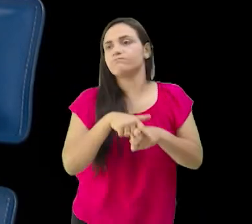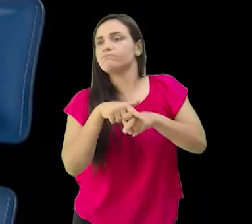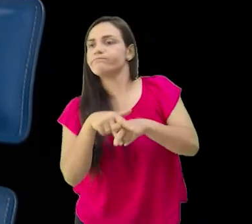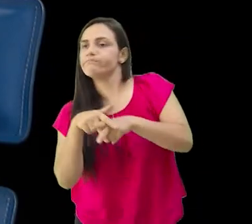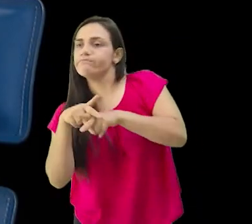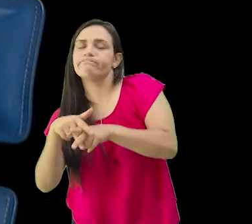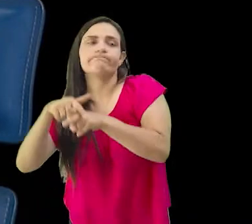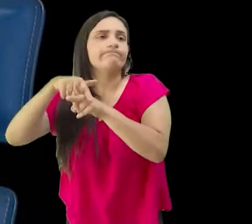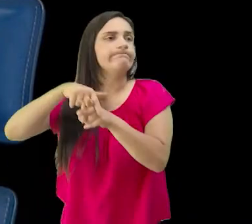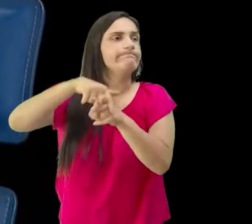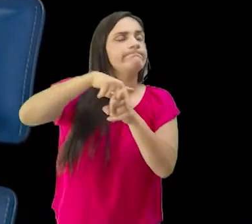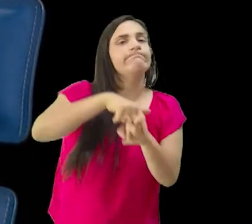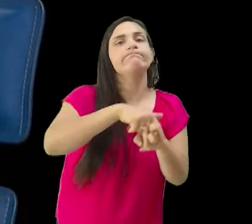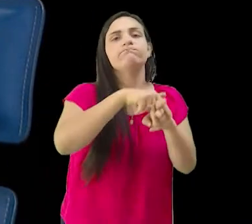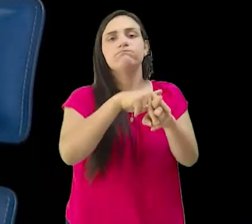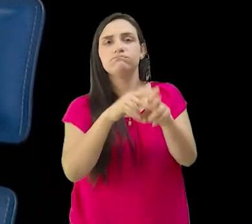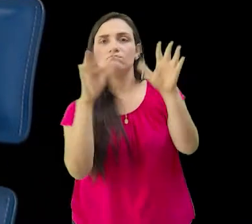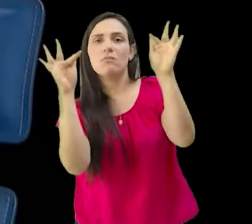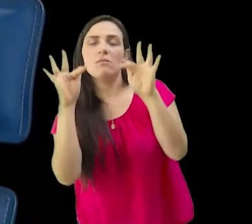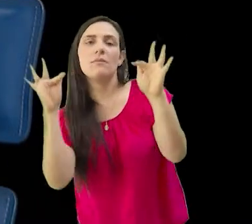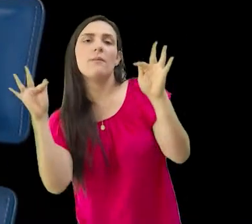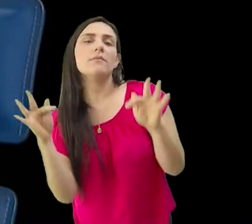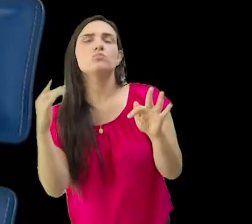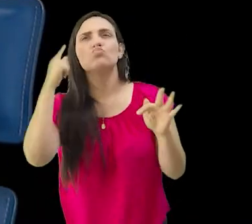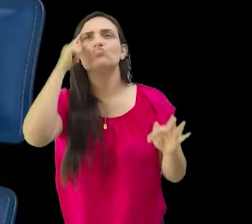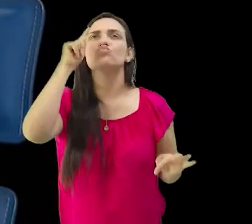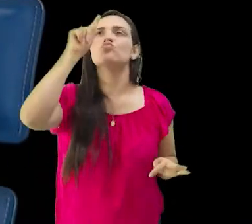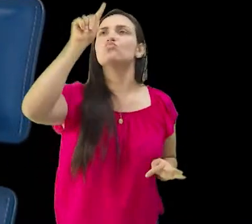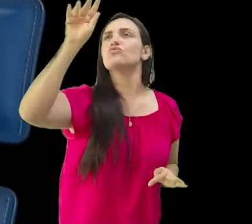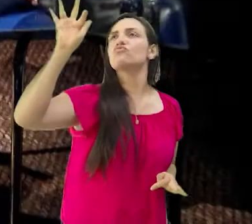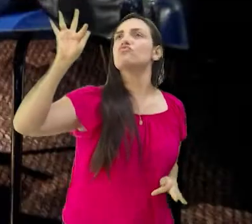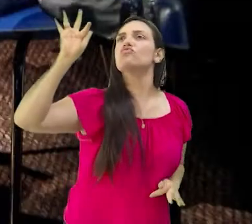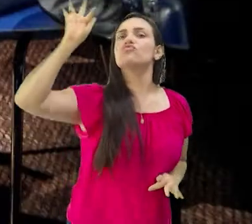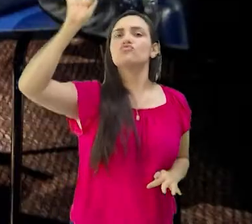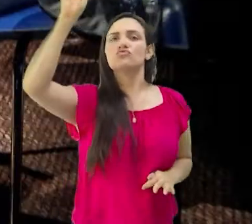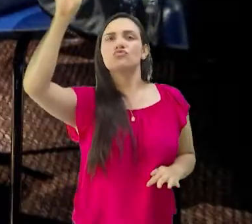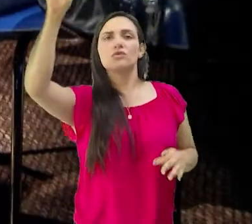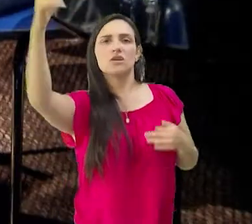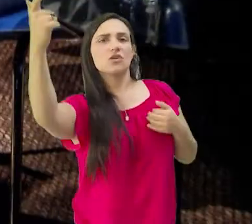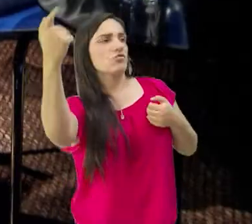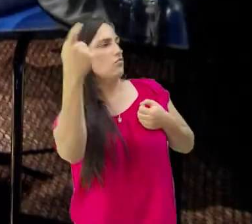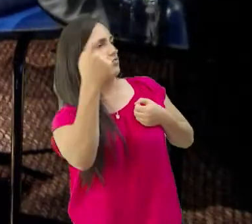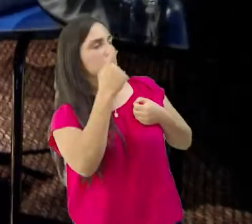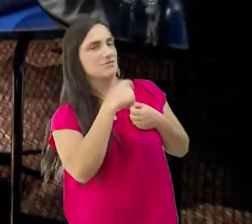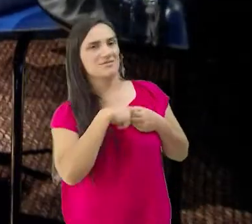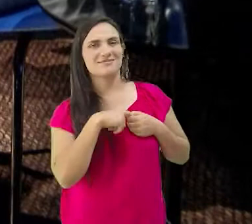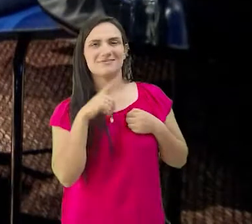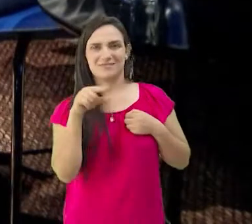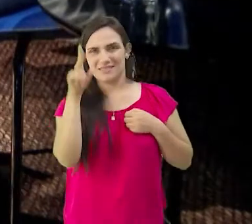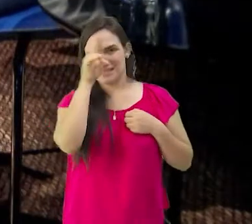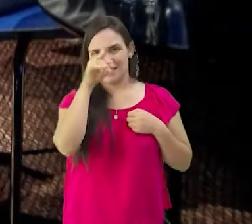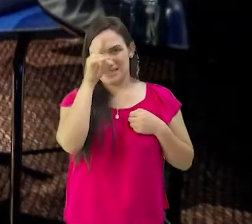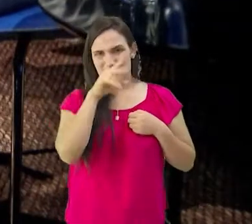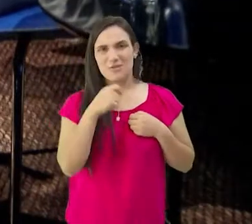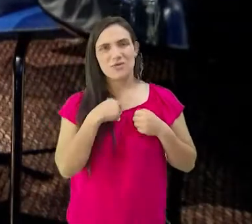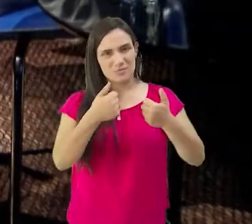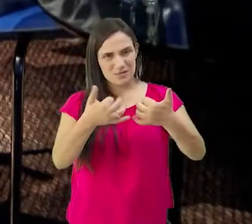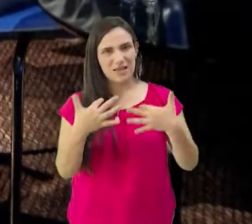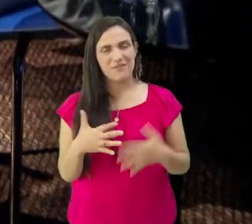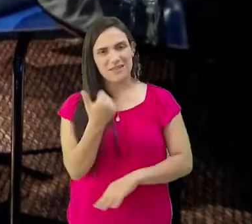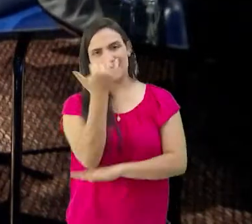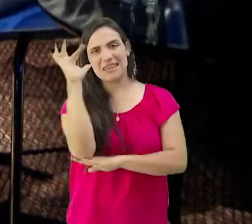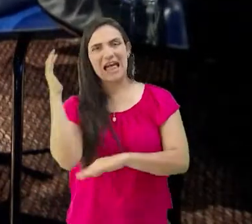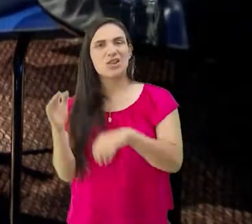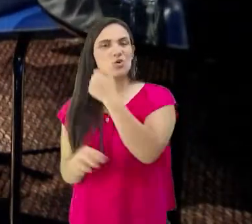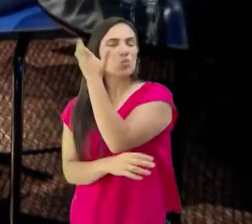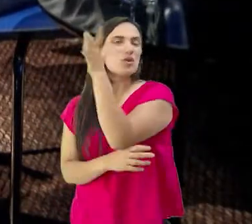baio, relinchando a festejar, o dia que vai chegar. Era uma música